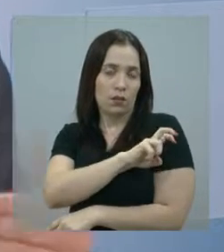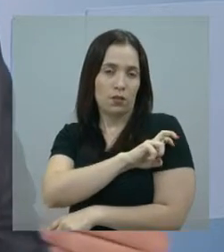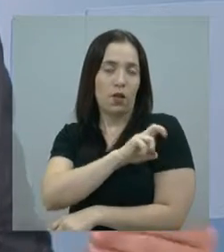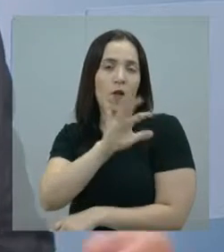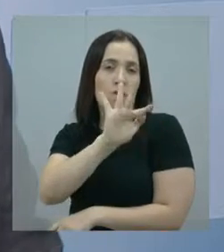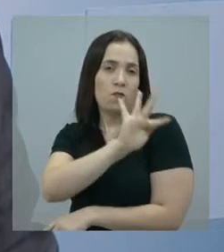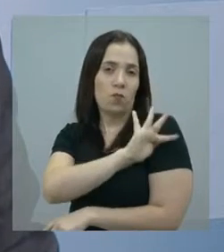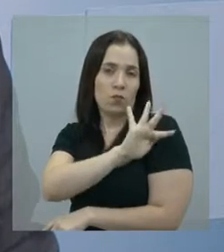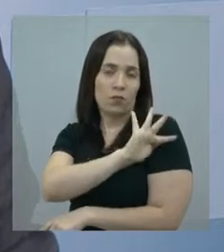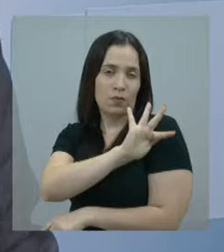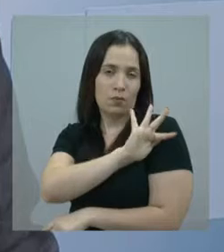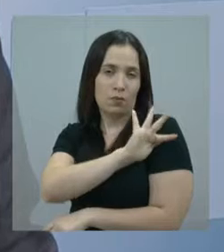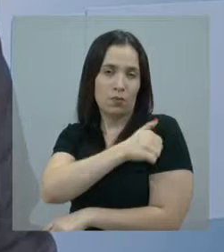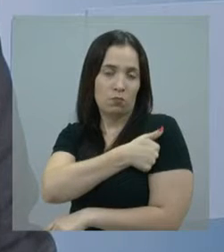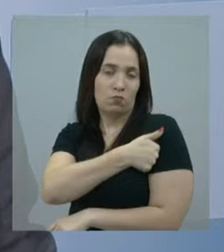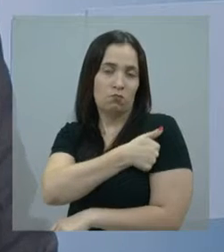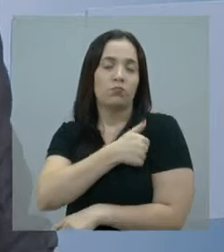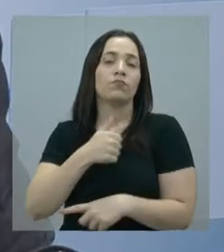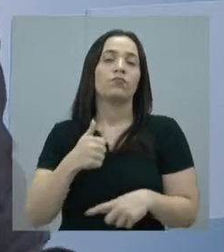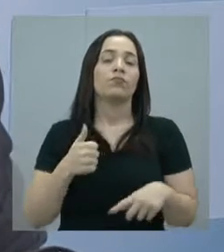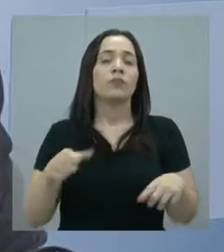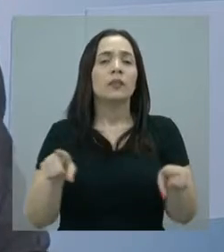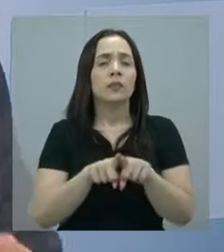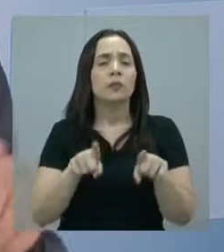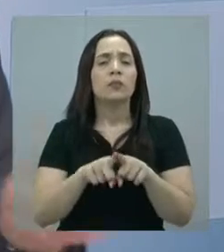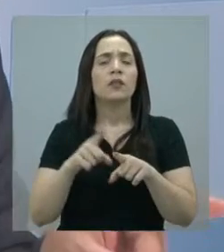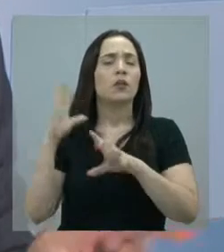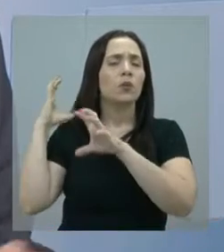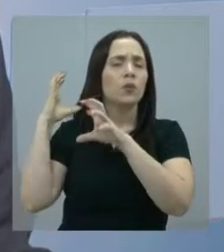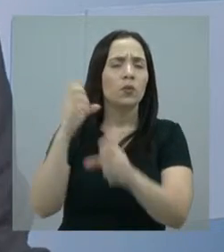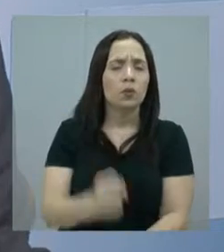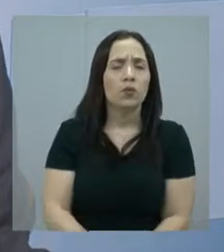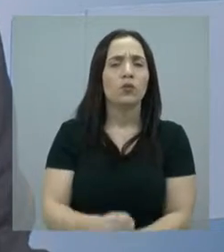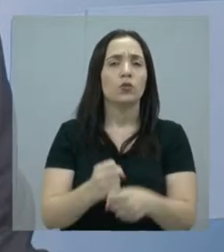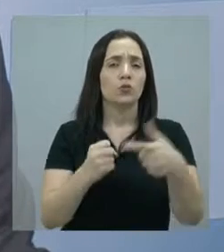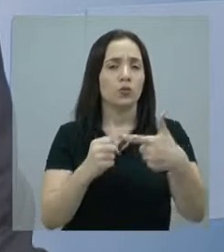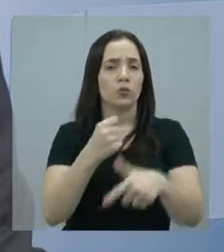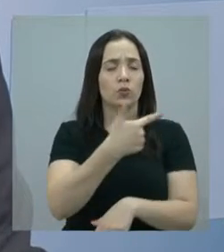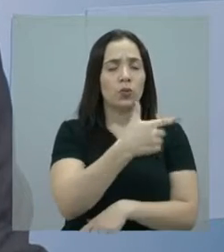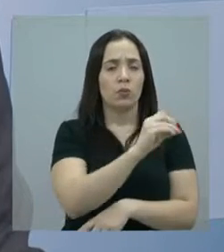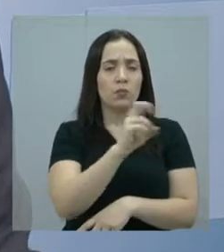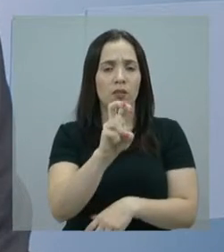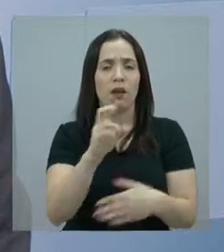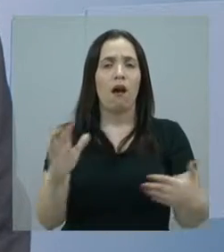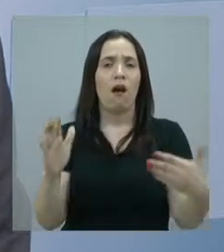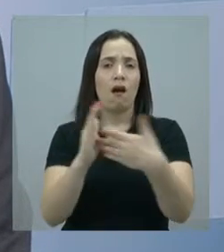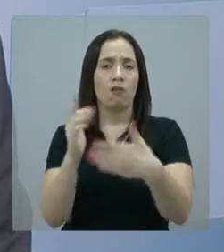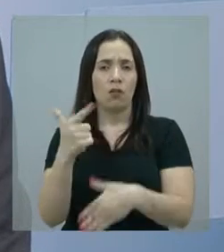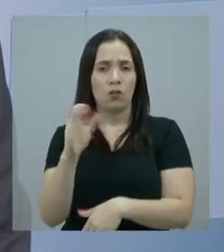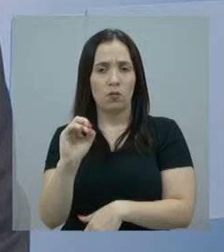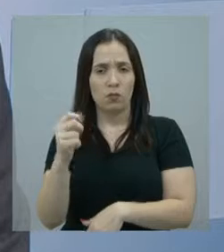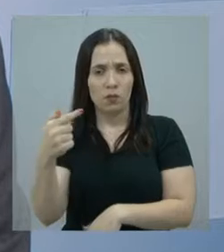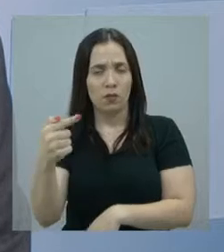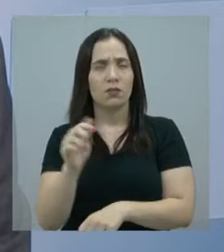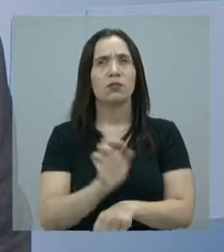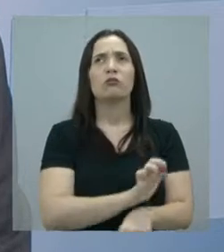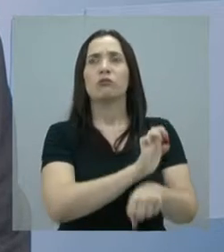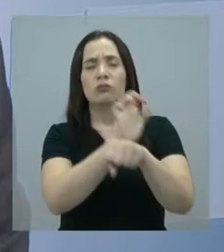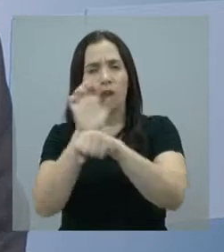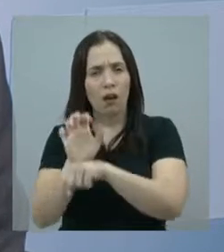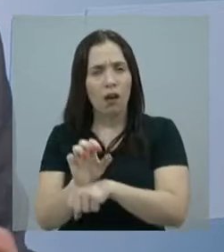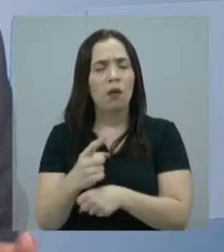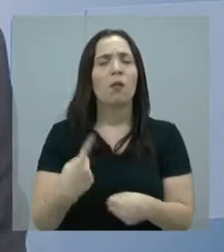fundamental, a toda escala histórica, 2005 a 2017, de todos os estados, de todos